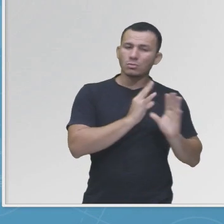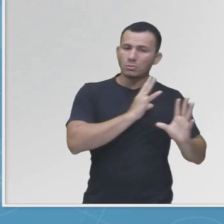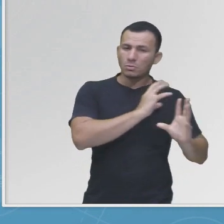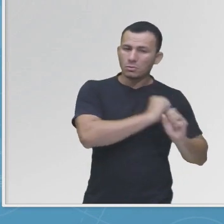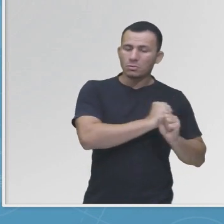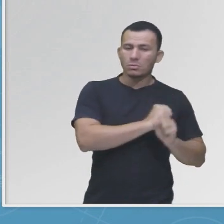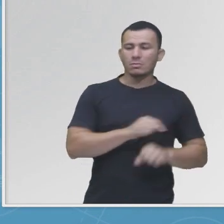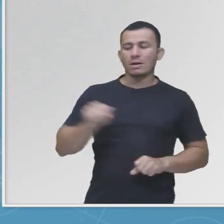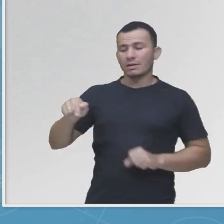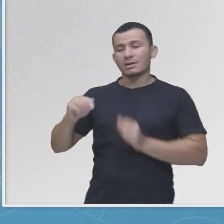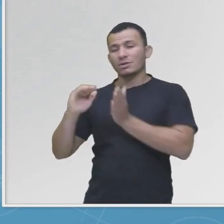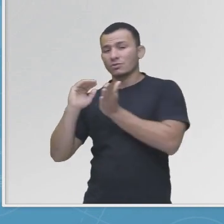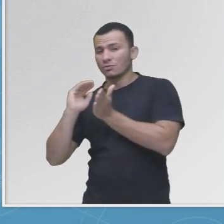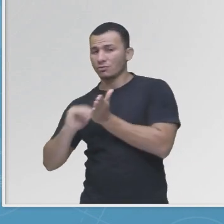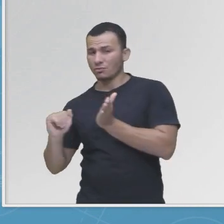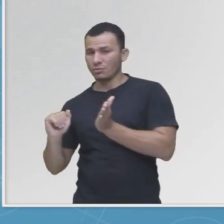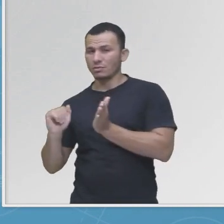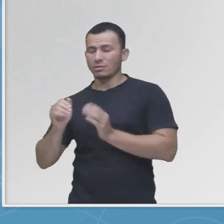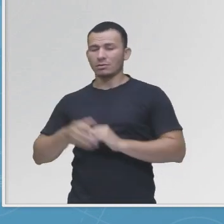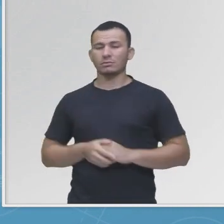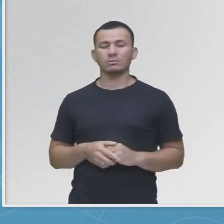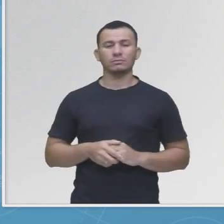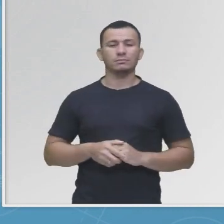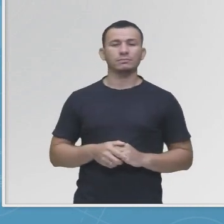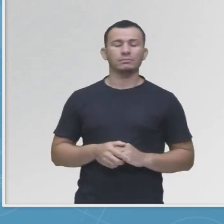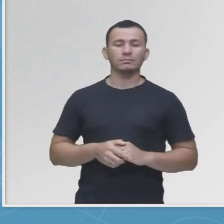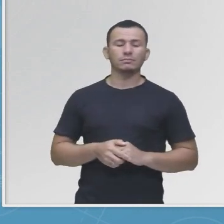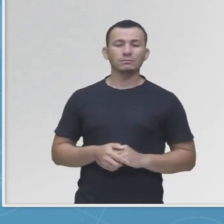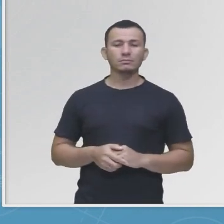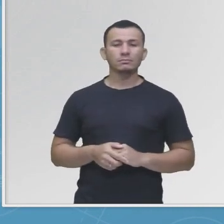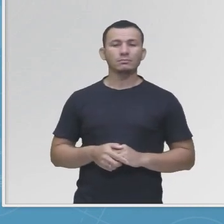vamos trabalhar com novos conjuntos numéricos e